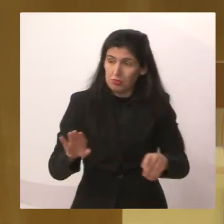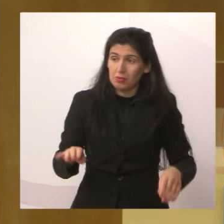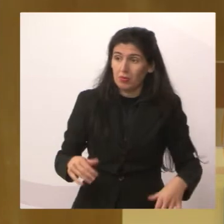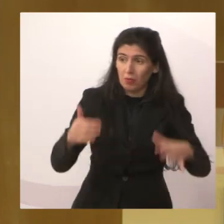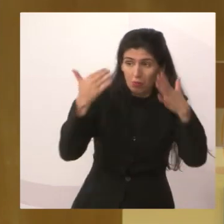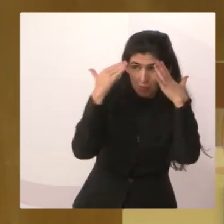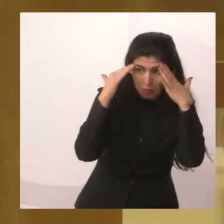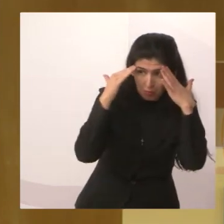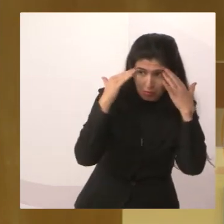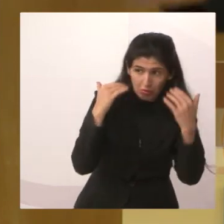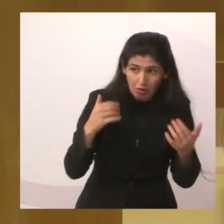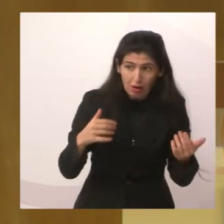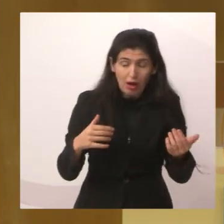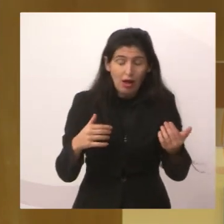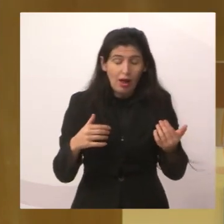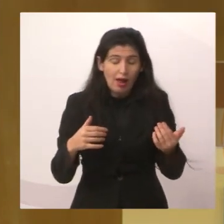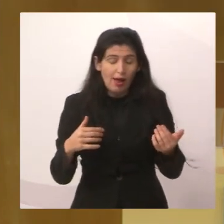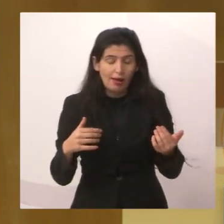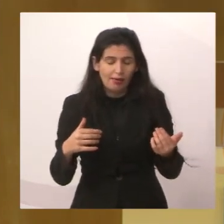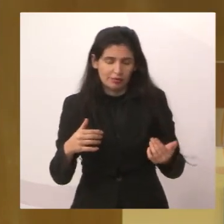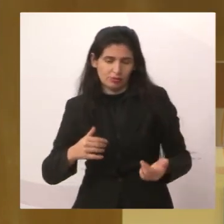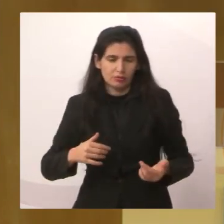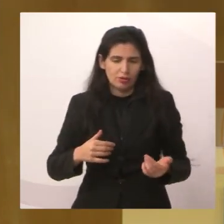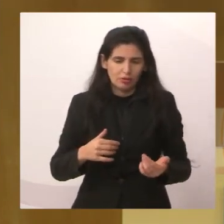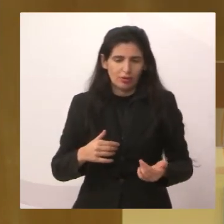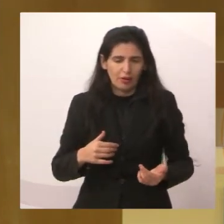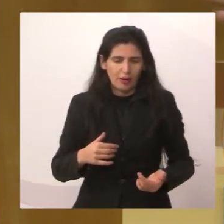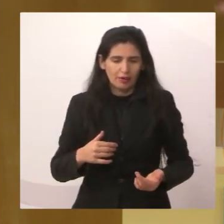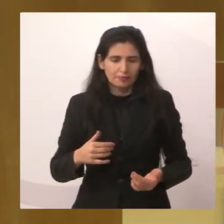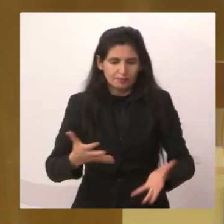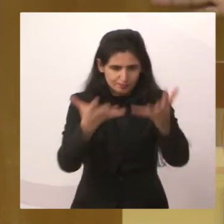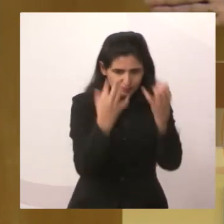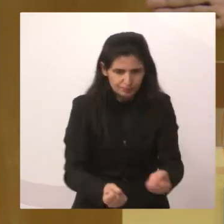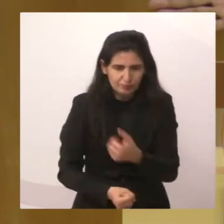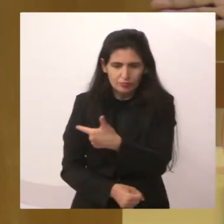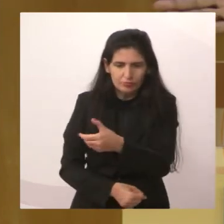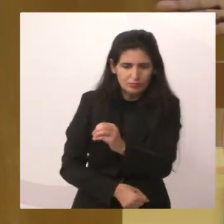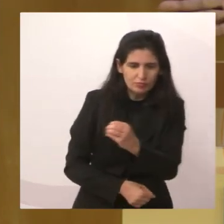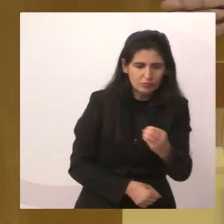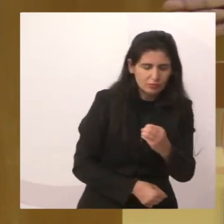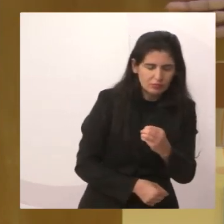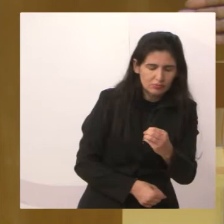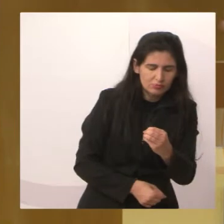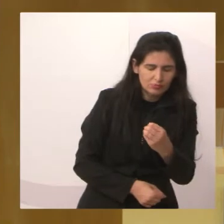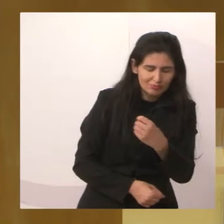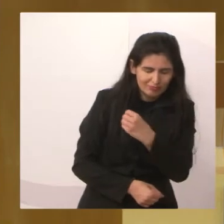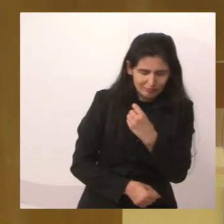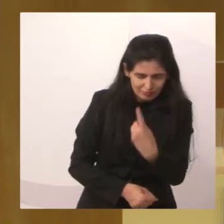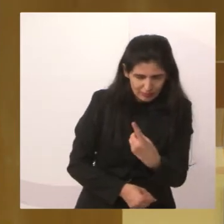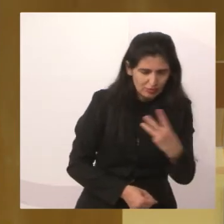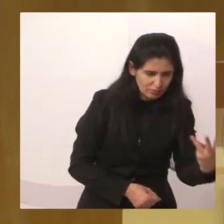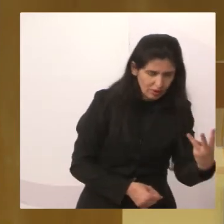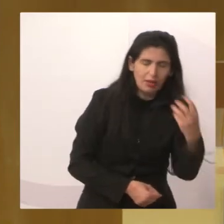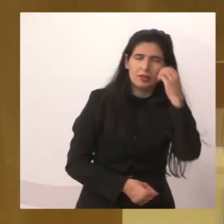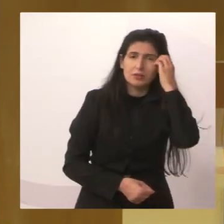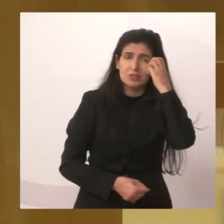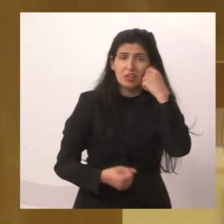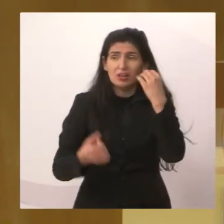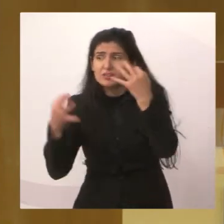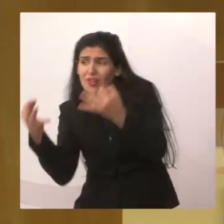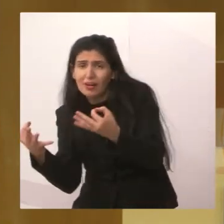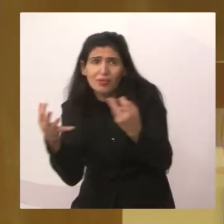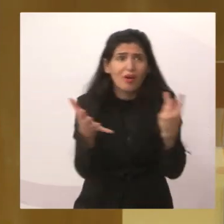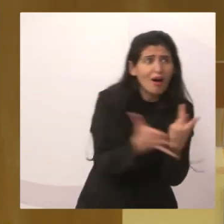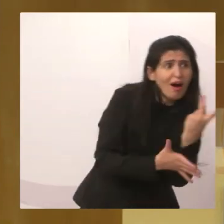de 2013. Essa justiça está errado? Ou qual que está certo ou qual que está errado? Então, eu acho que é nesse sentido que a gente pensa muito.